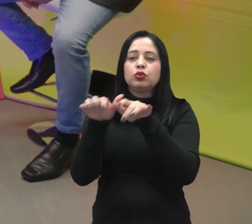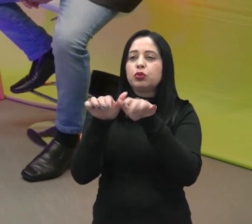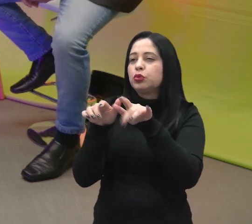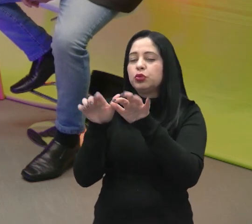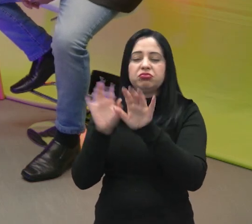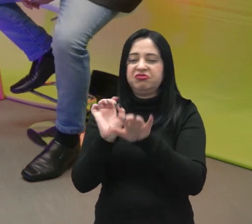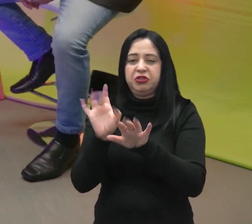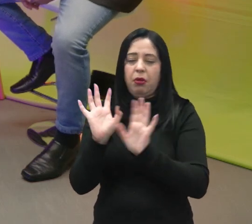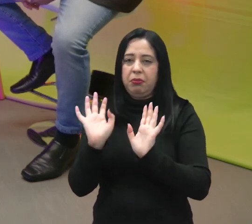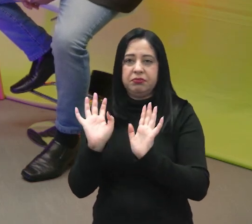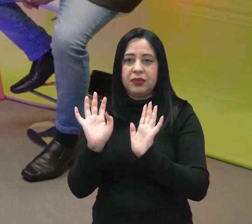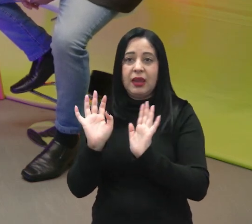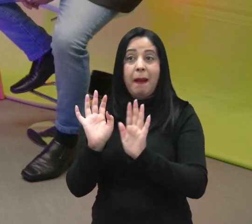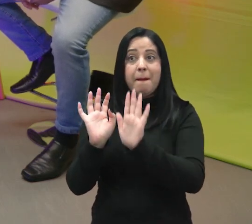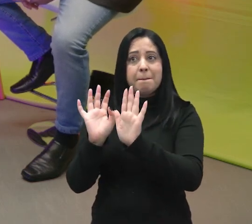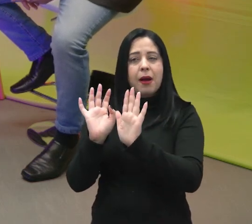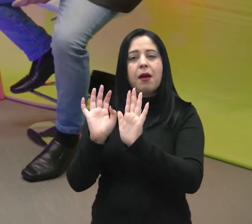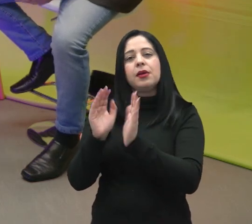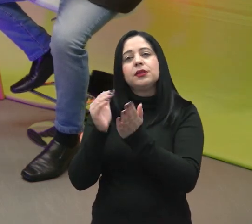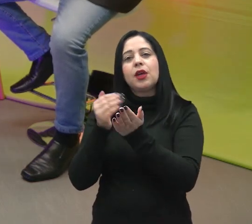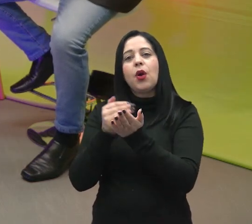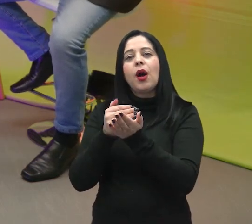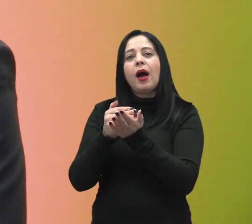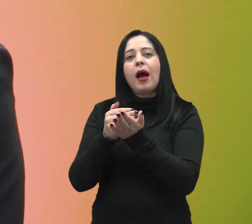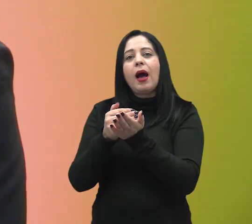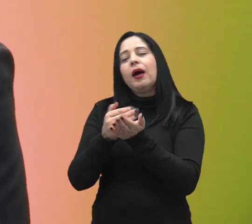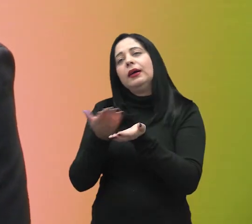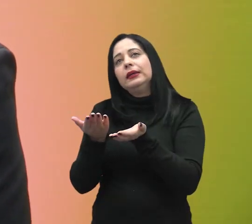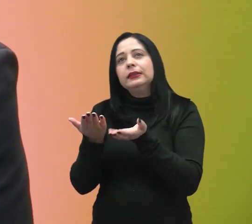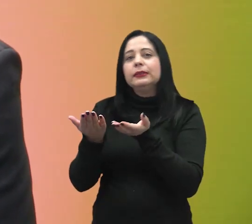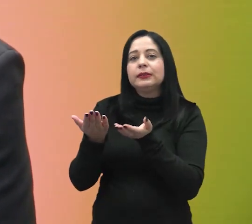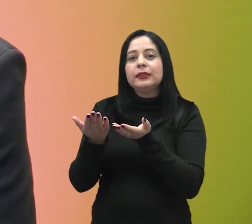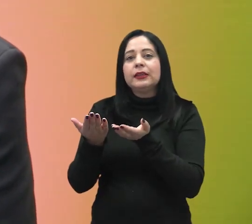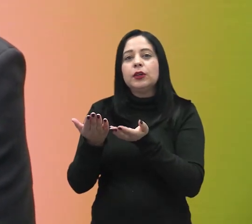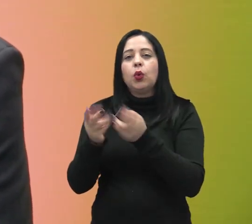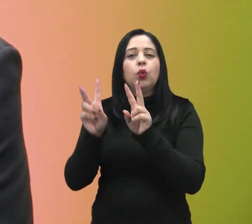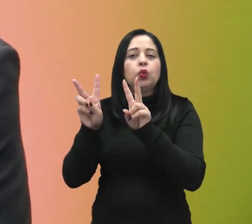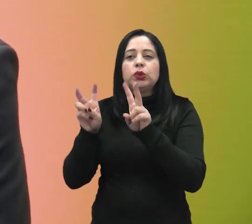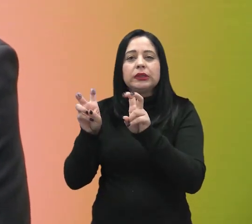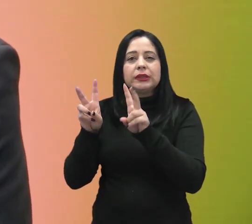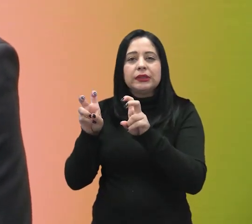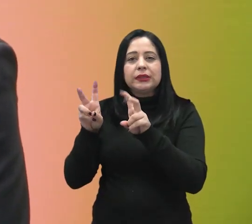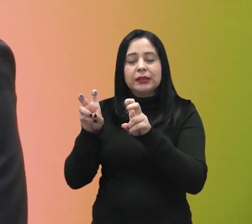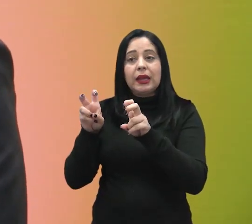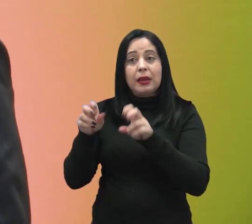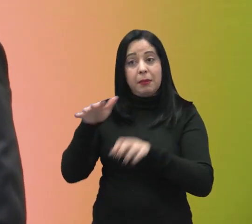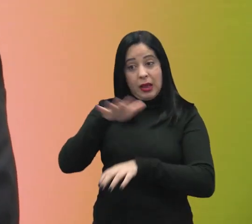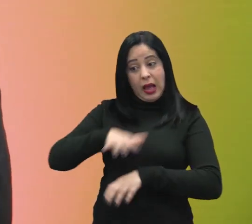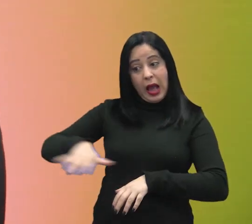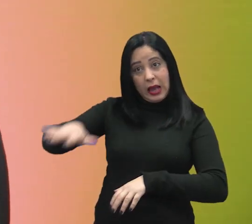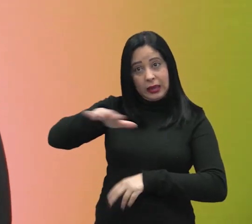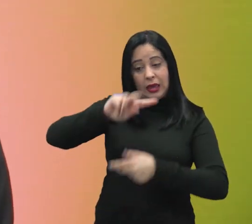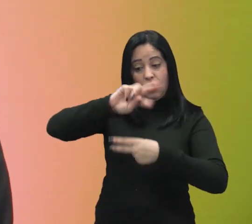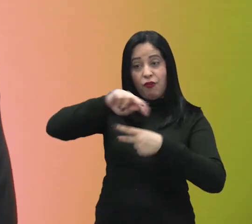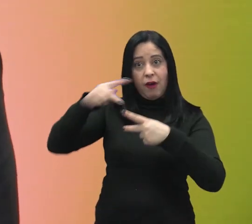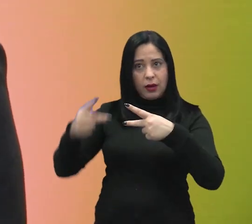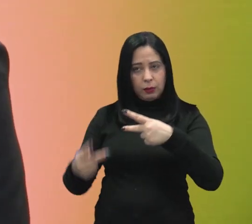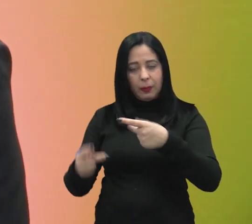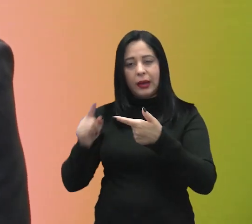publicar nada, mas eu comecei a cornetar sobre a nossa região, sobre nossos